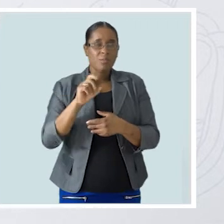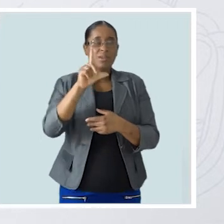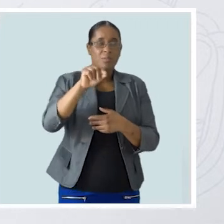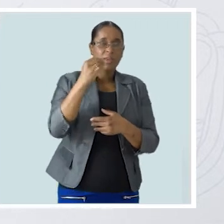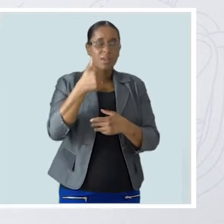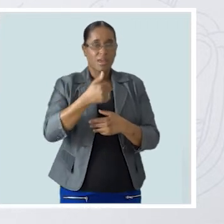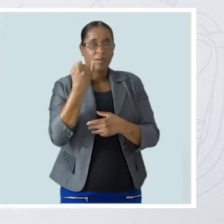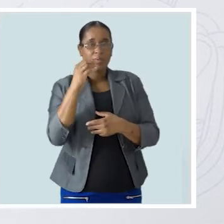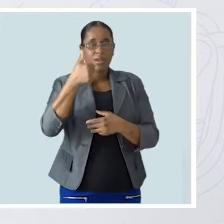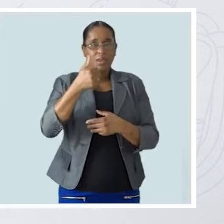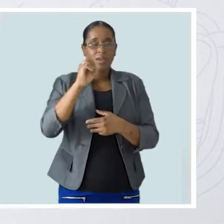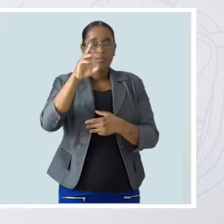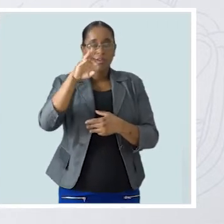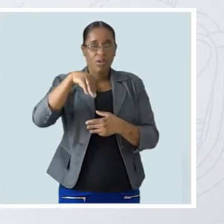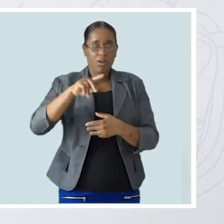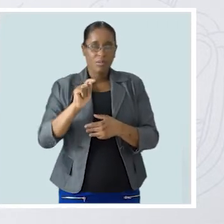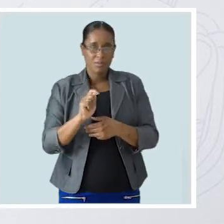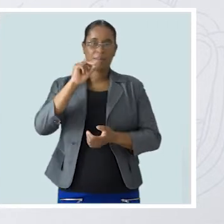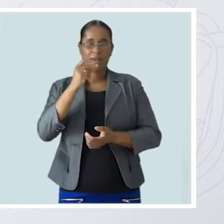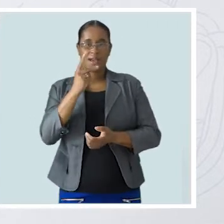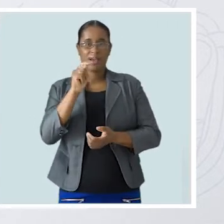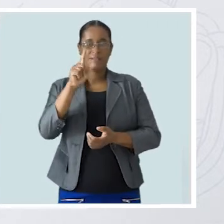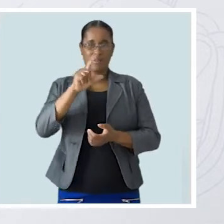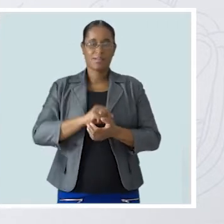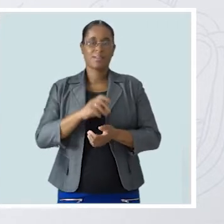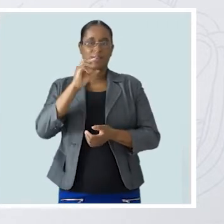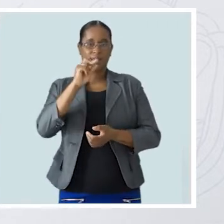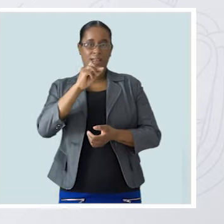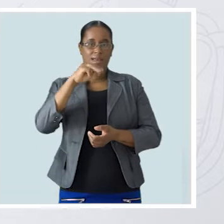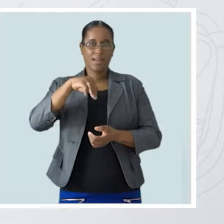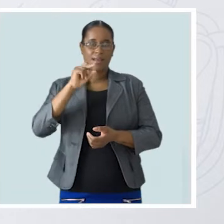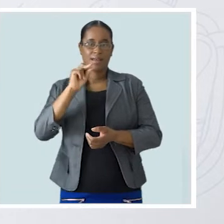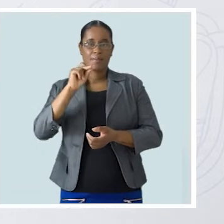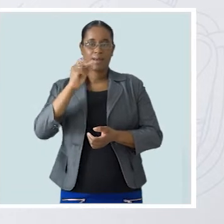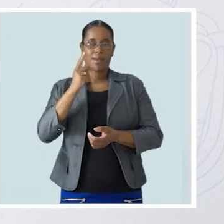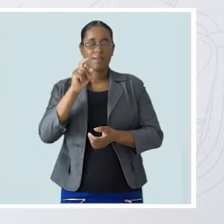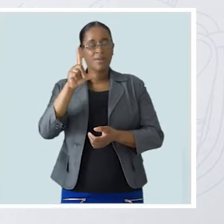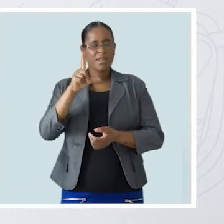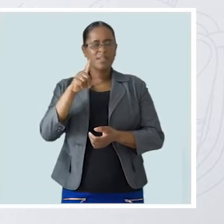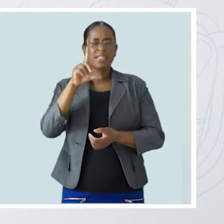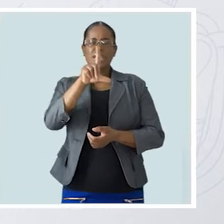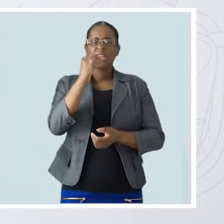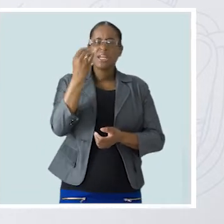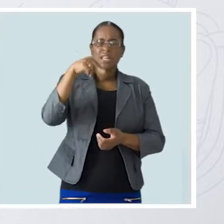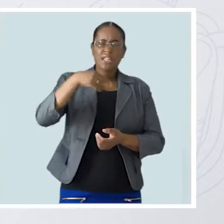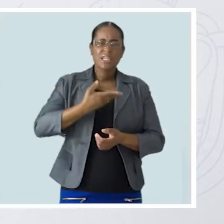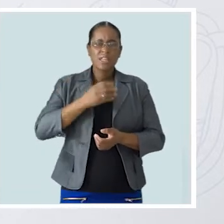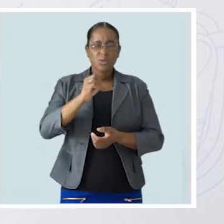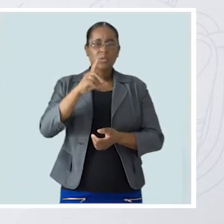Exemplo, amável, amável. Lindo, linda. Vejam que